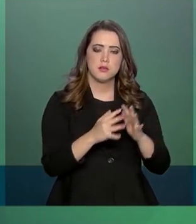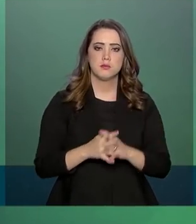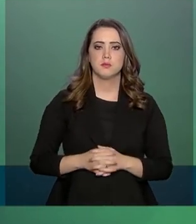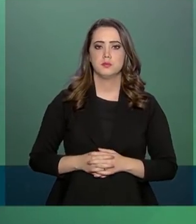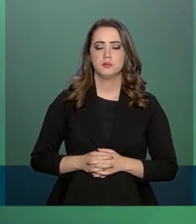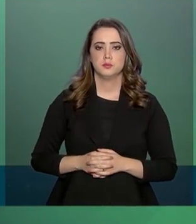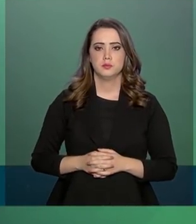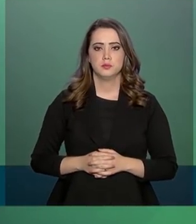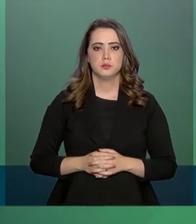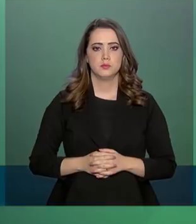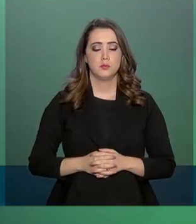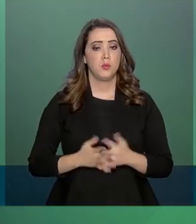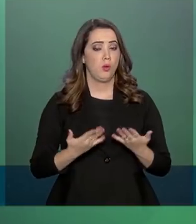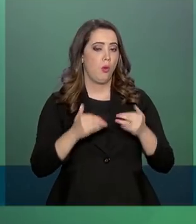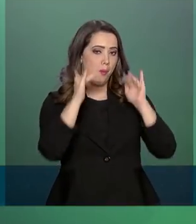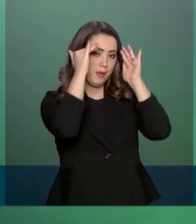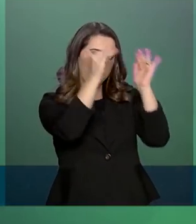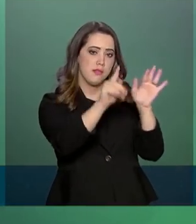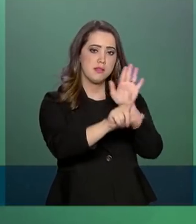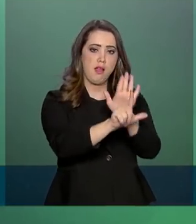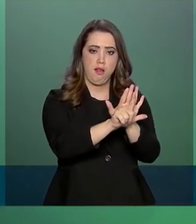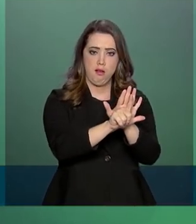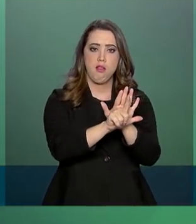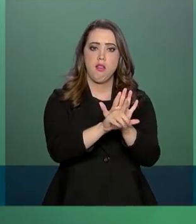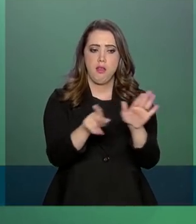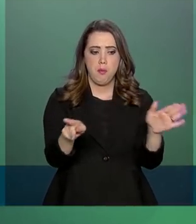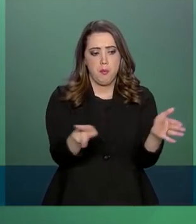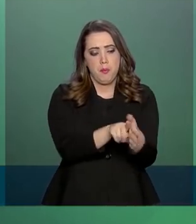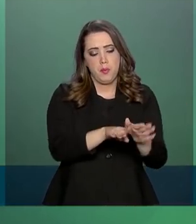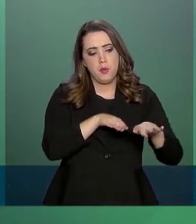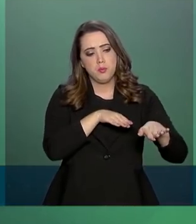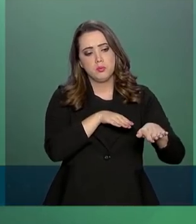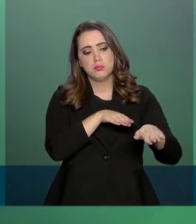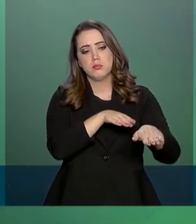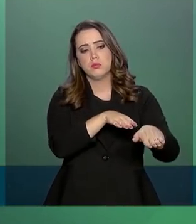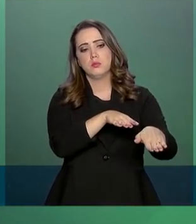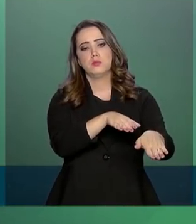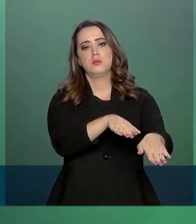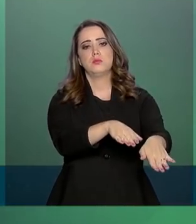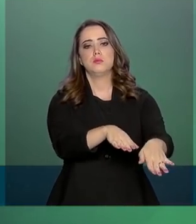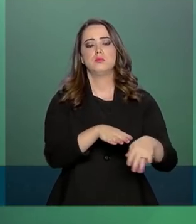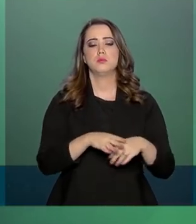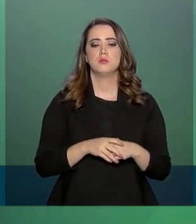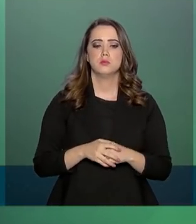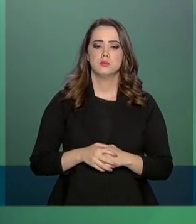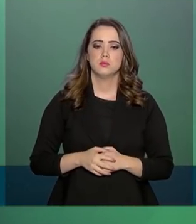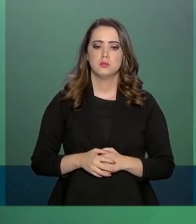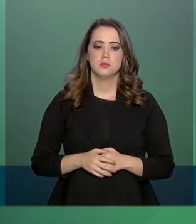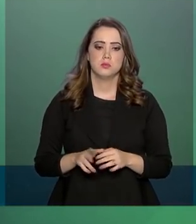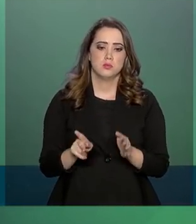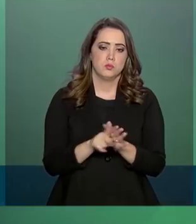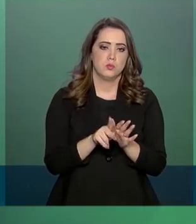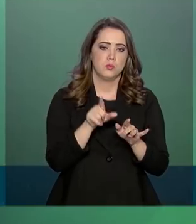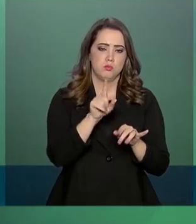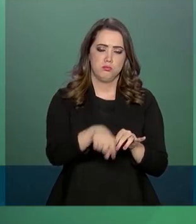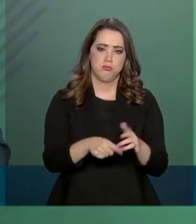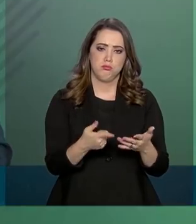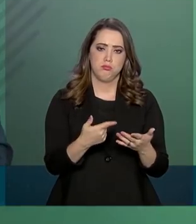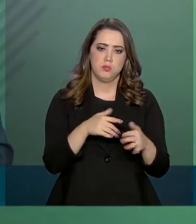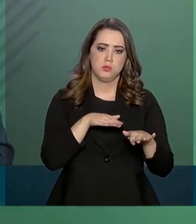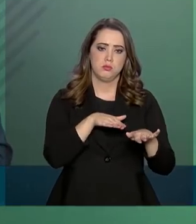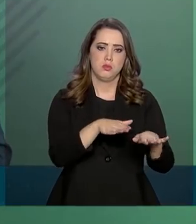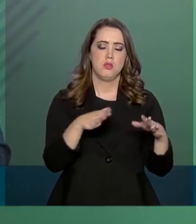se submete ao código nacional e as leis que tocam essa questão de